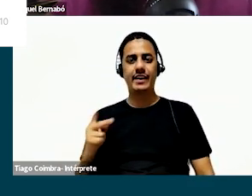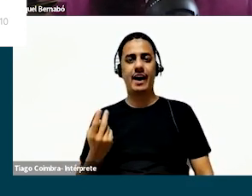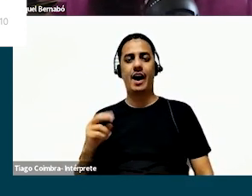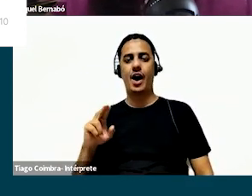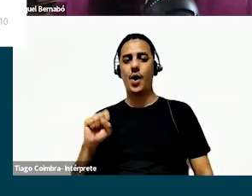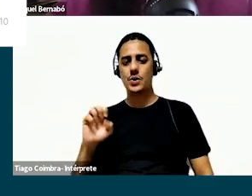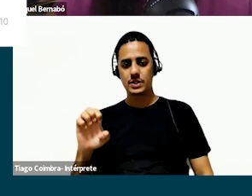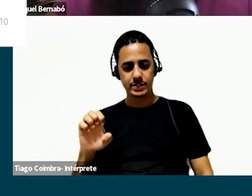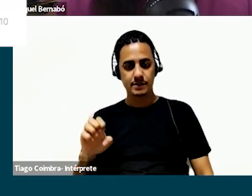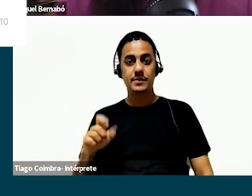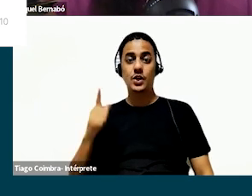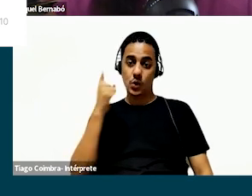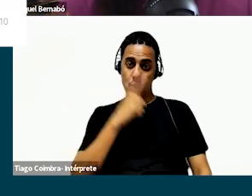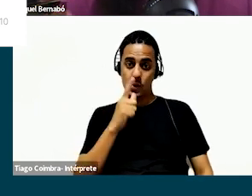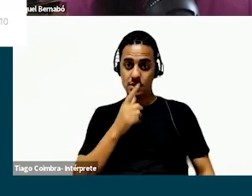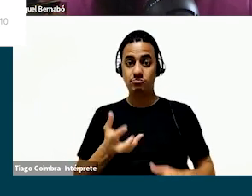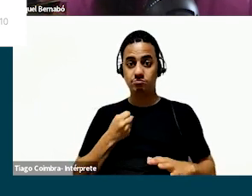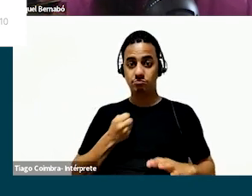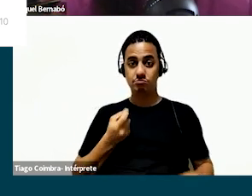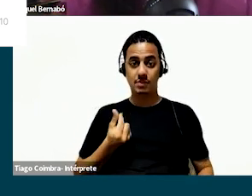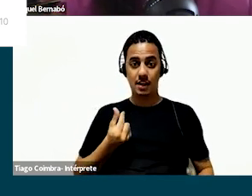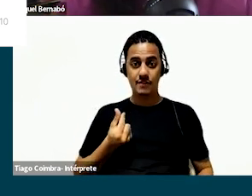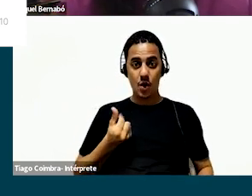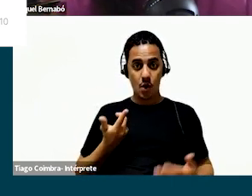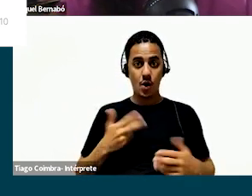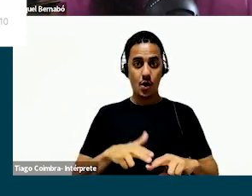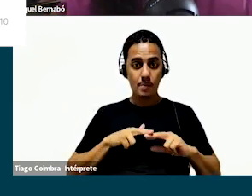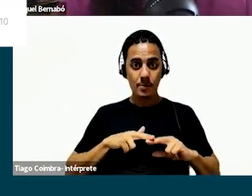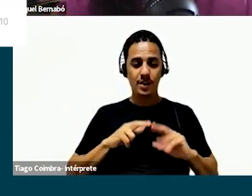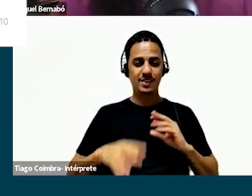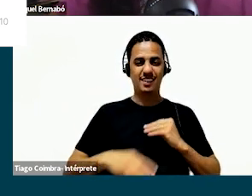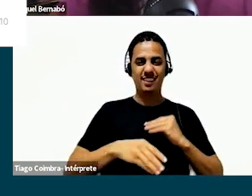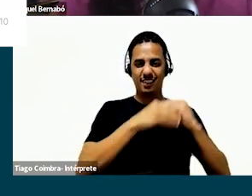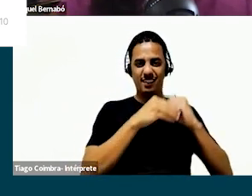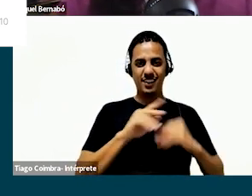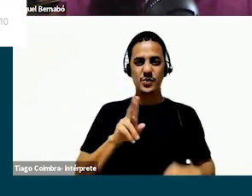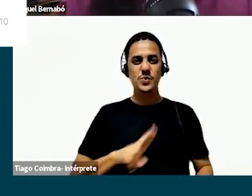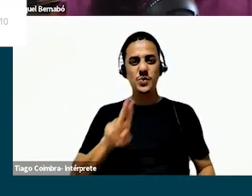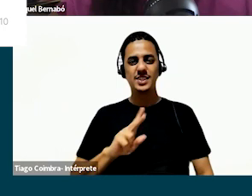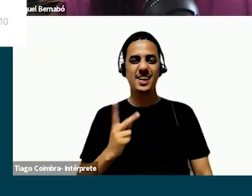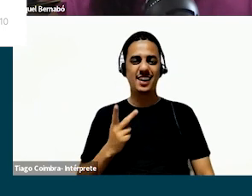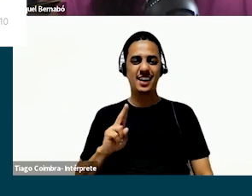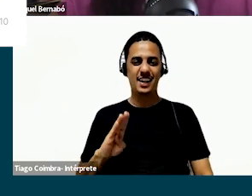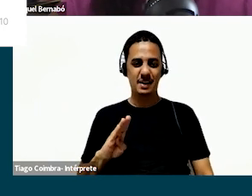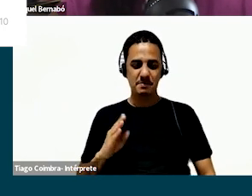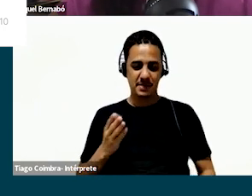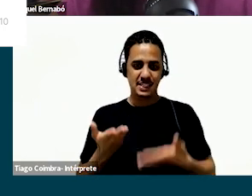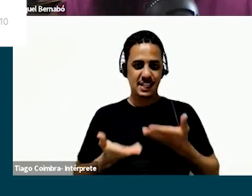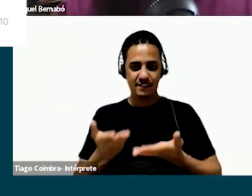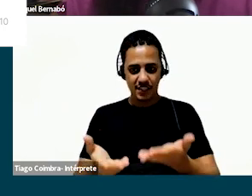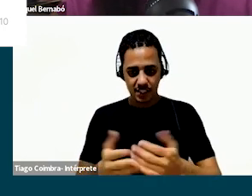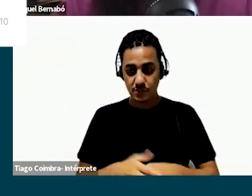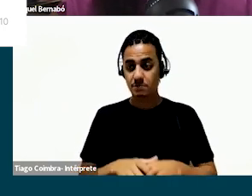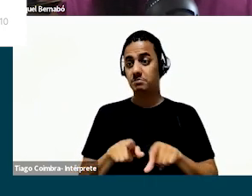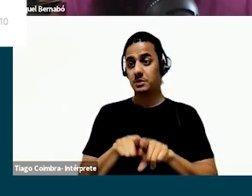donas de lan houses improvisadas, que elas estavam conseguindo não só aumentar a sua renda através desse dispositivo de renda extra, usando esse hub